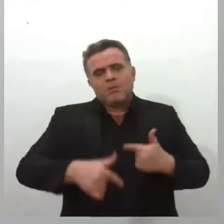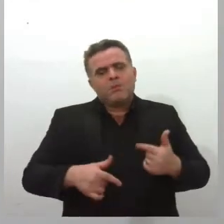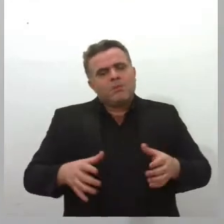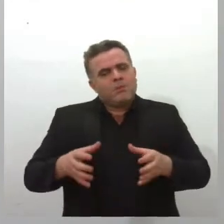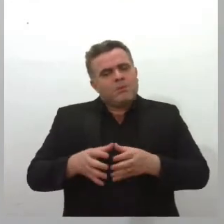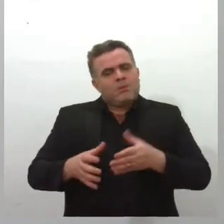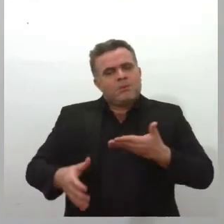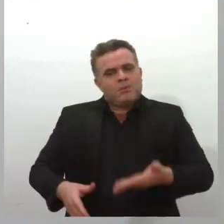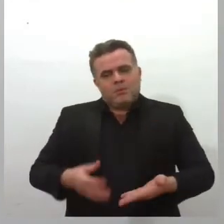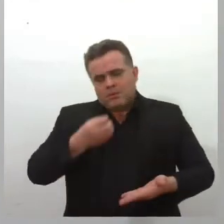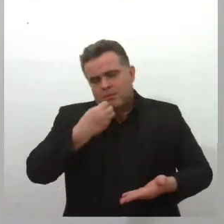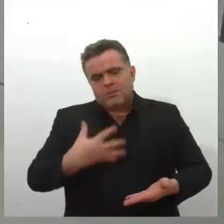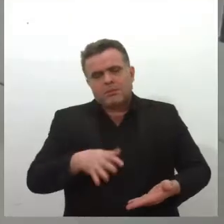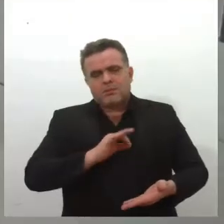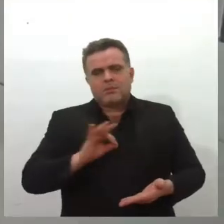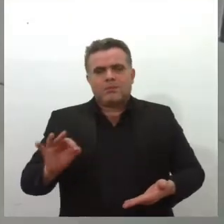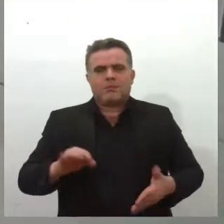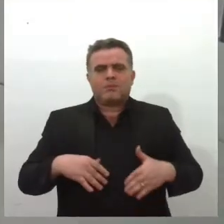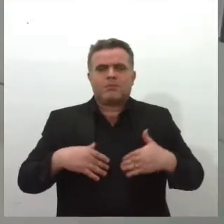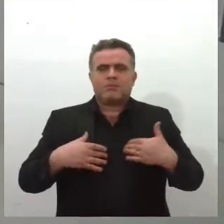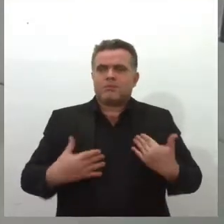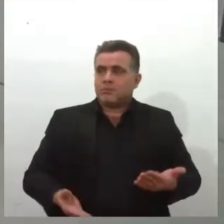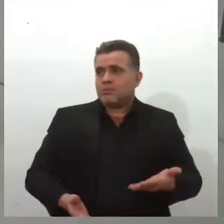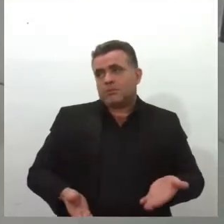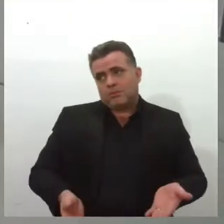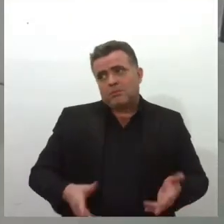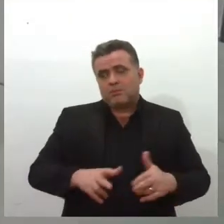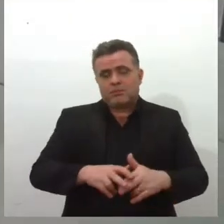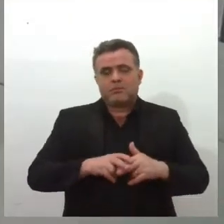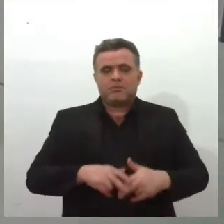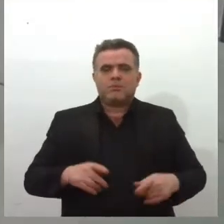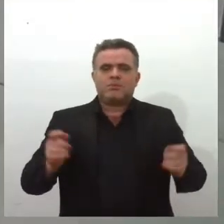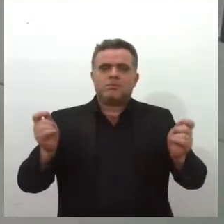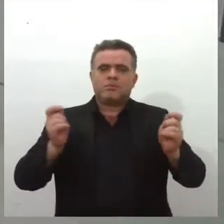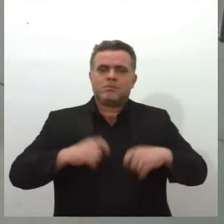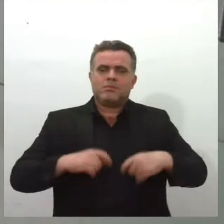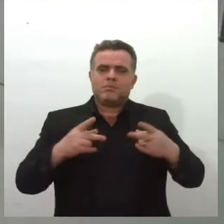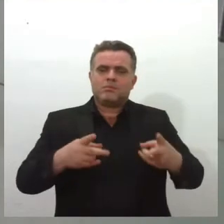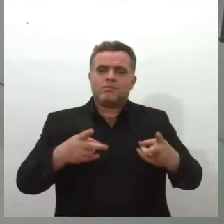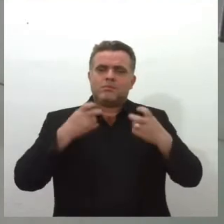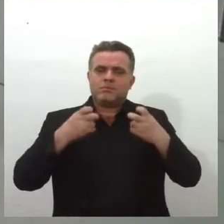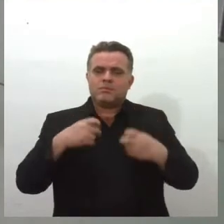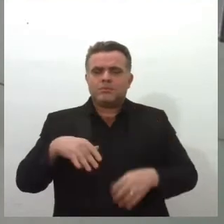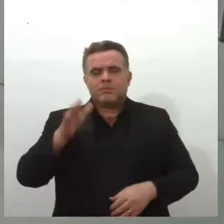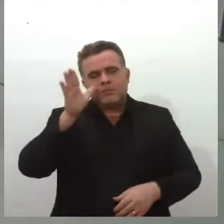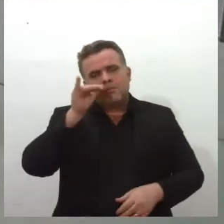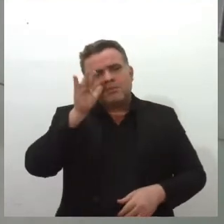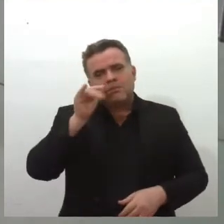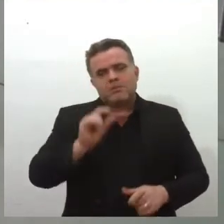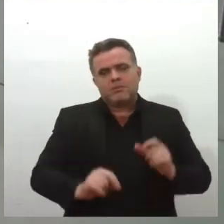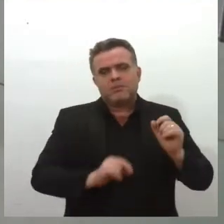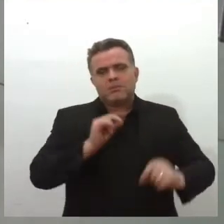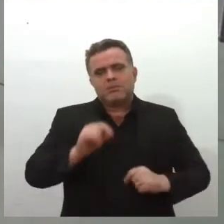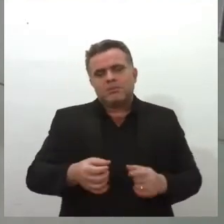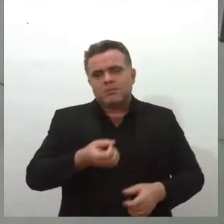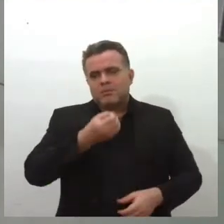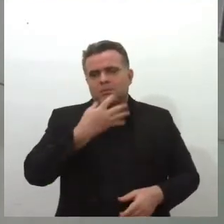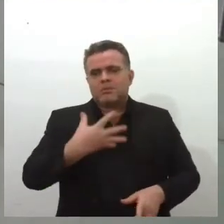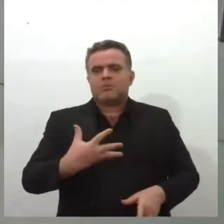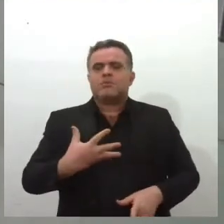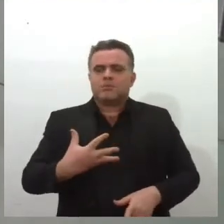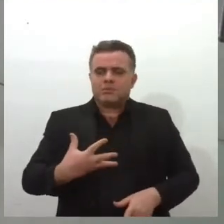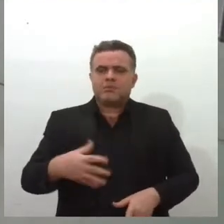muito positivo. Bem, doutora Daniele, a gente já pode notar, observar sinais positivos em